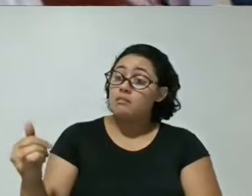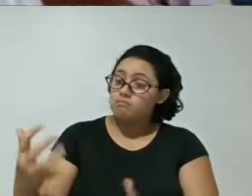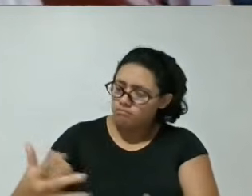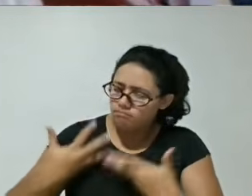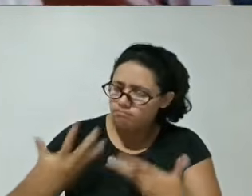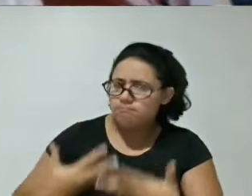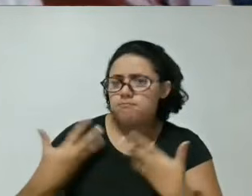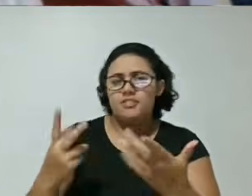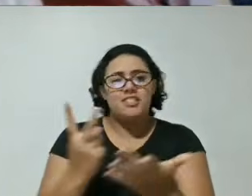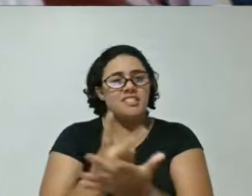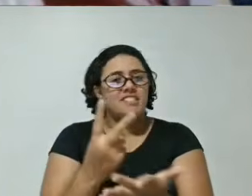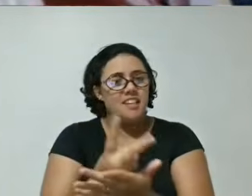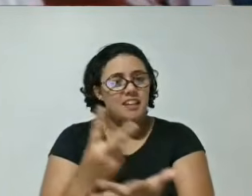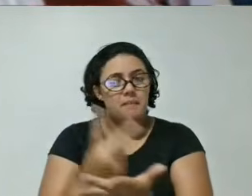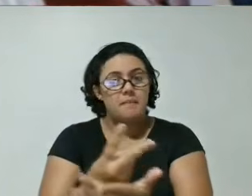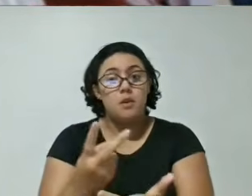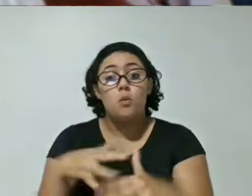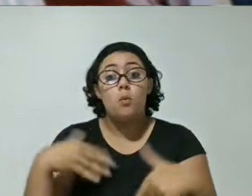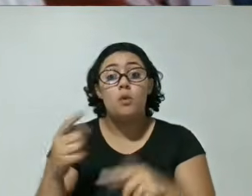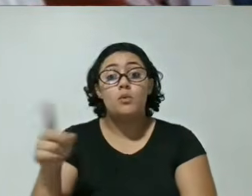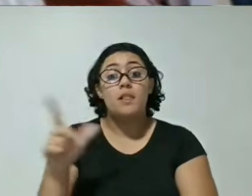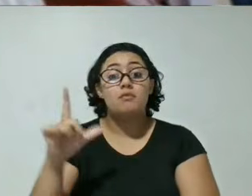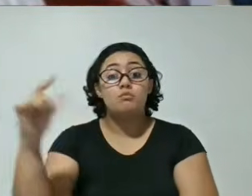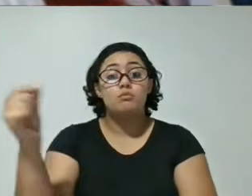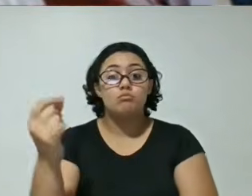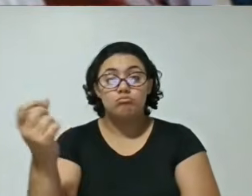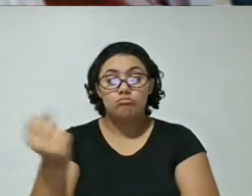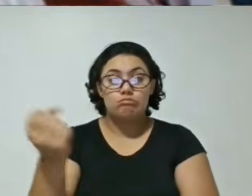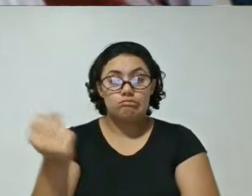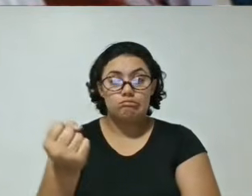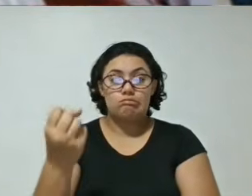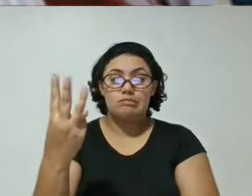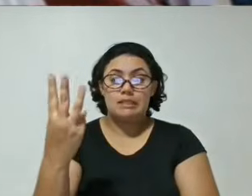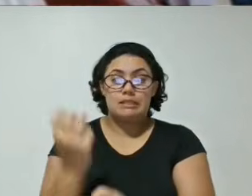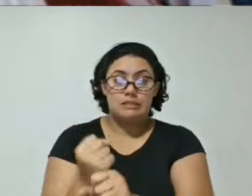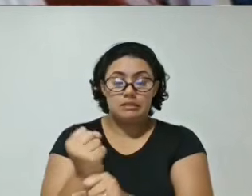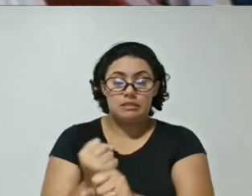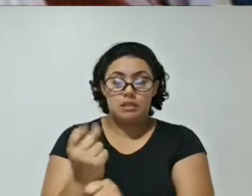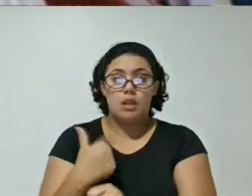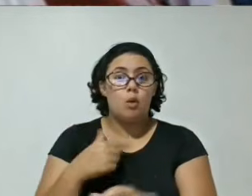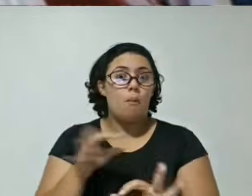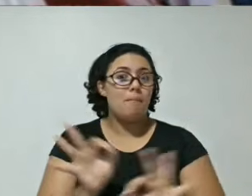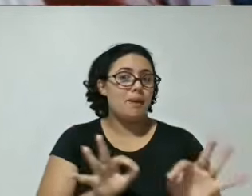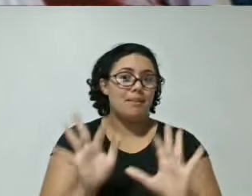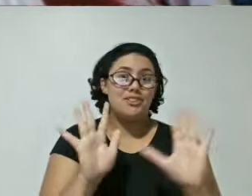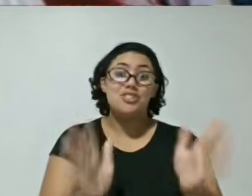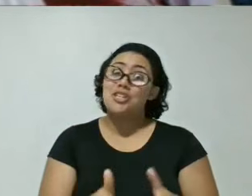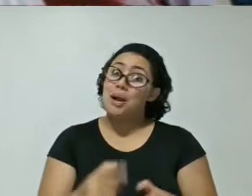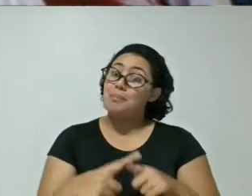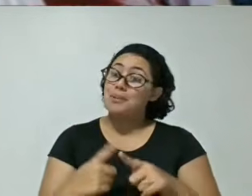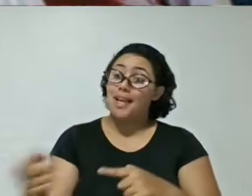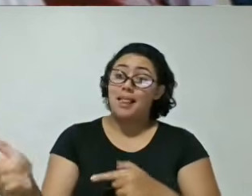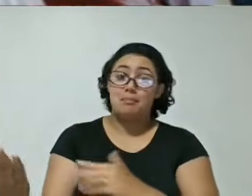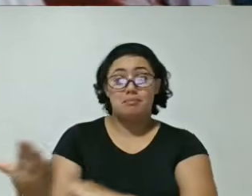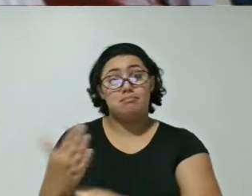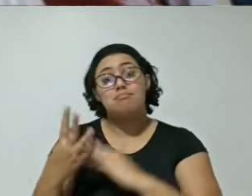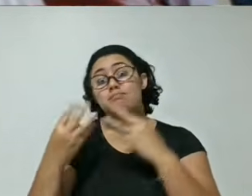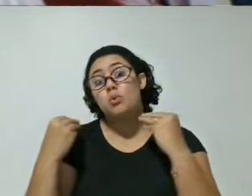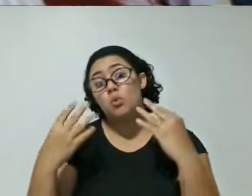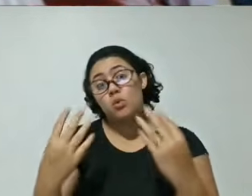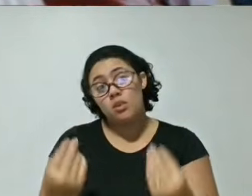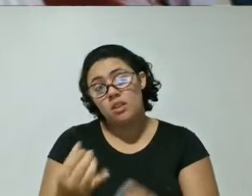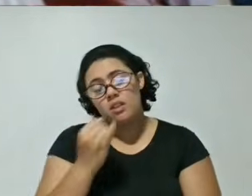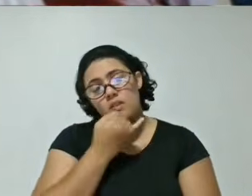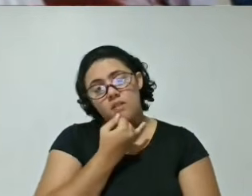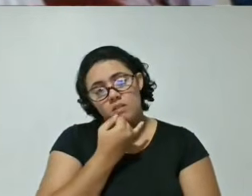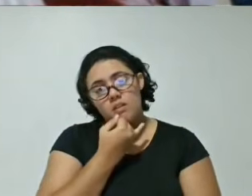inteiro. Quando ela saiu em 3 anos, realmente eu estava preparado para aquele lugar. Né? Sim. Infelizmente, o serviço